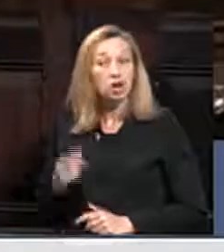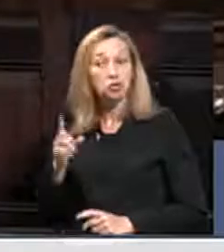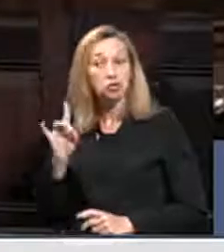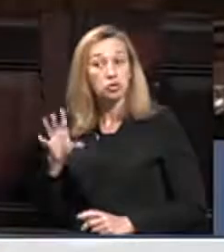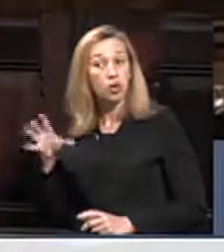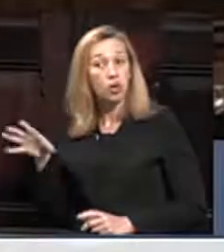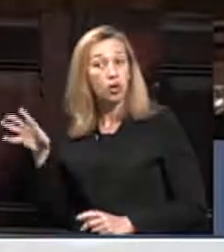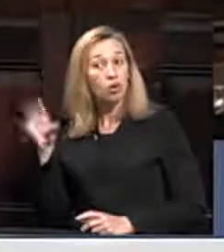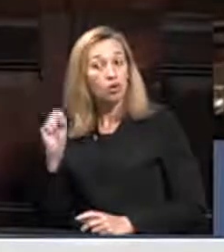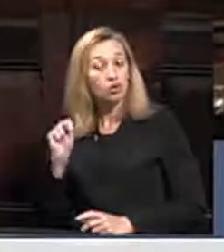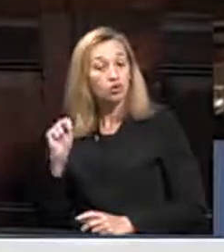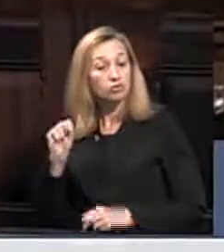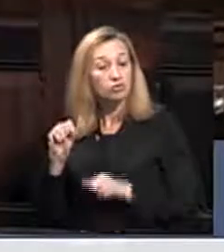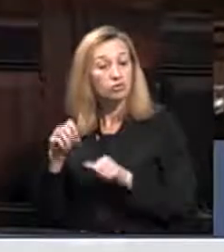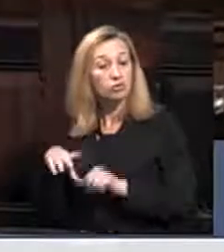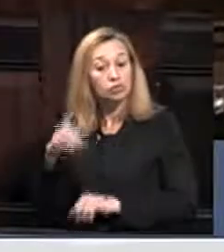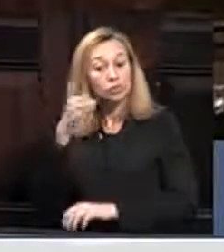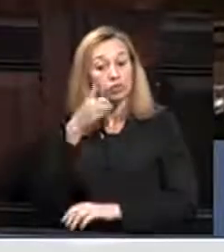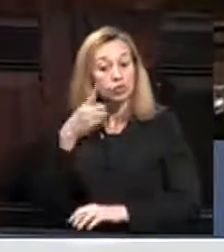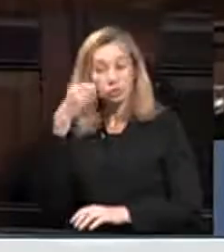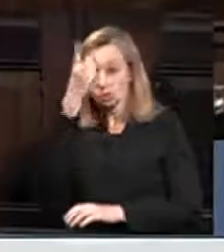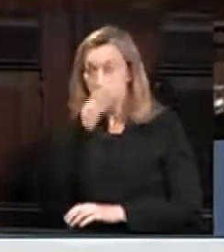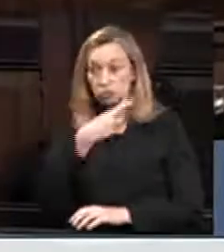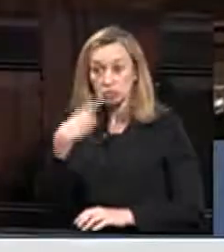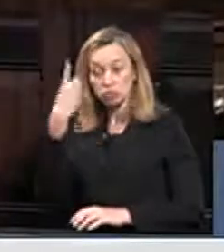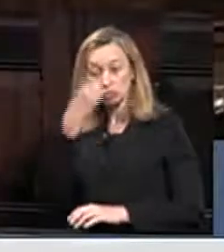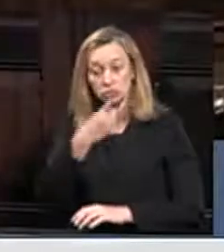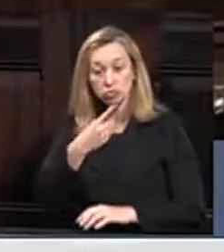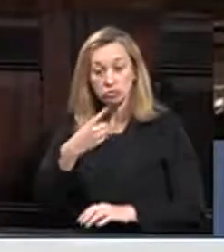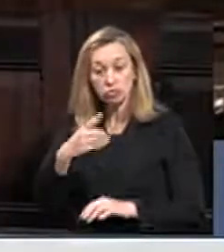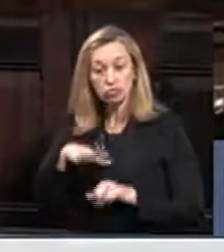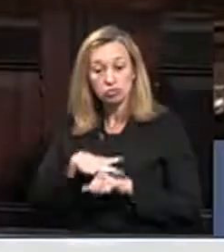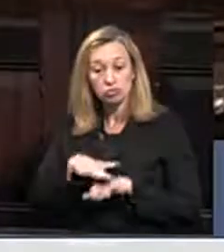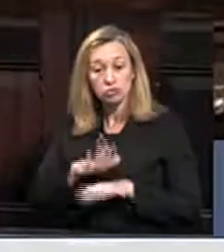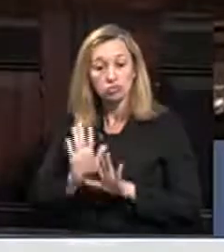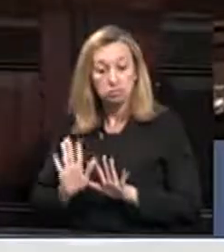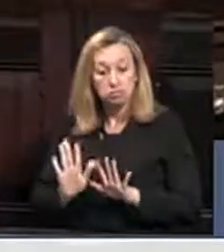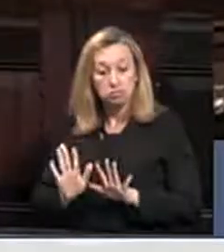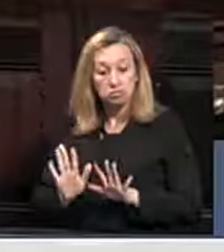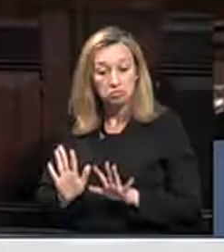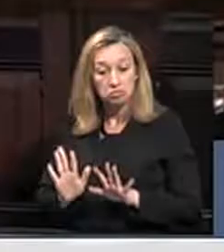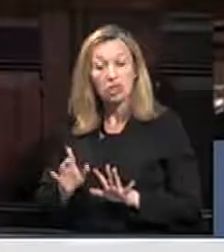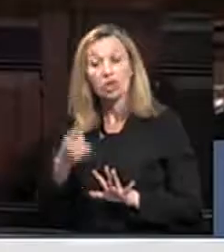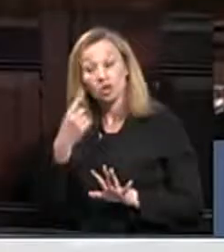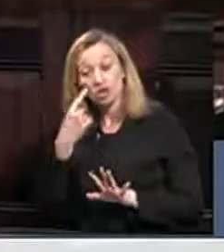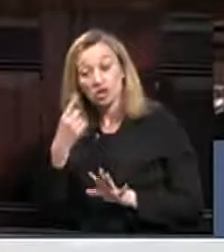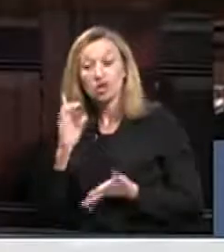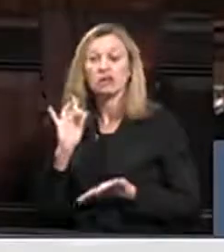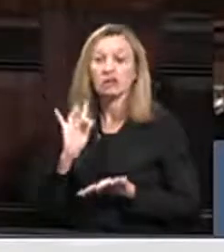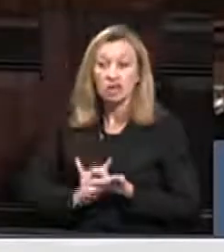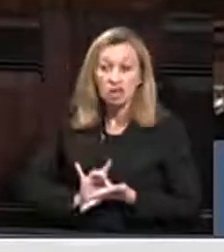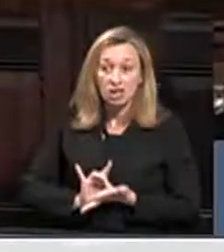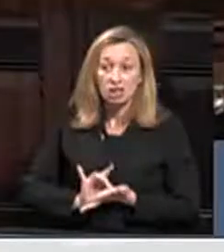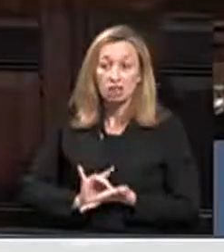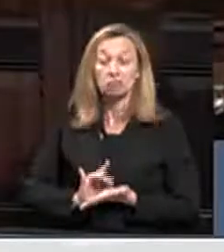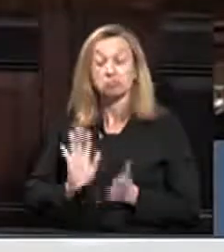no domingo, que essa hipótese é verdadeira.